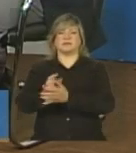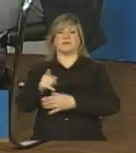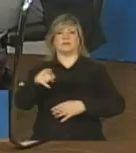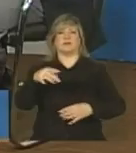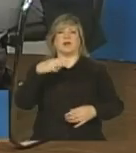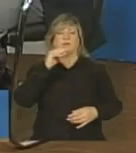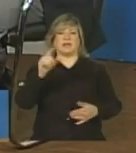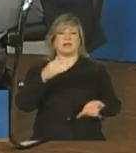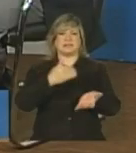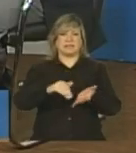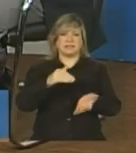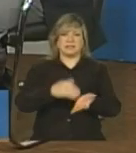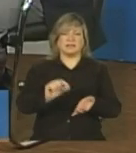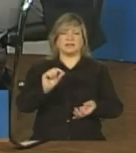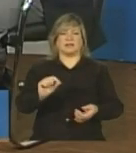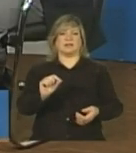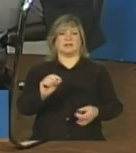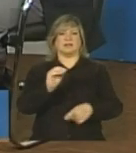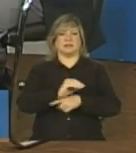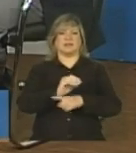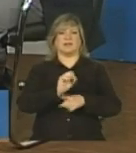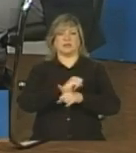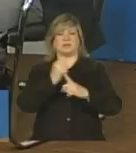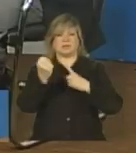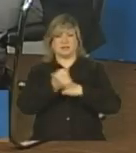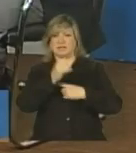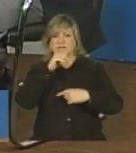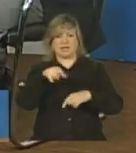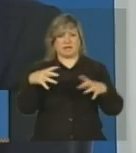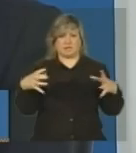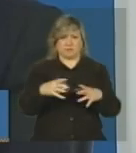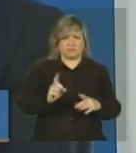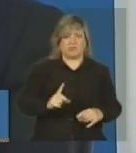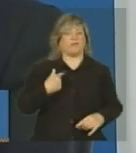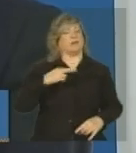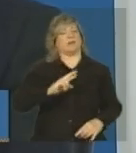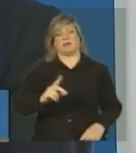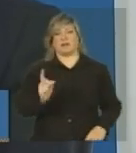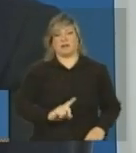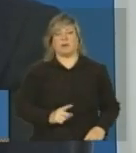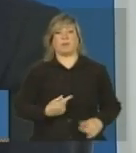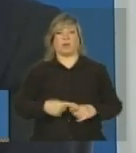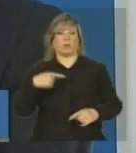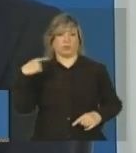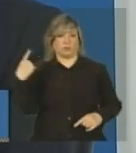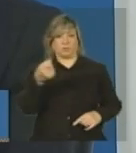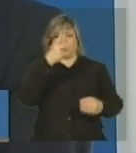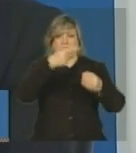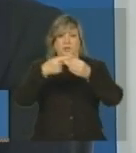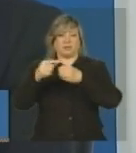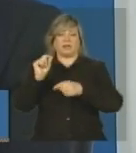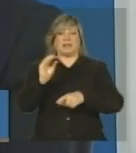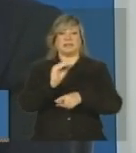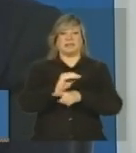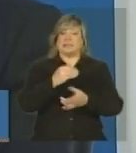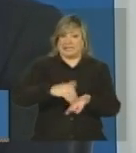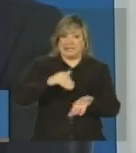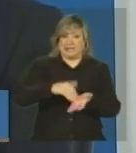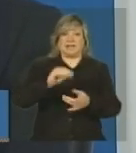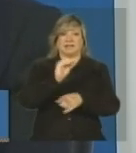a Secretaria de Assistência Social do município, por exemplo? Não. Na maioria dos municípios, a Secretaria de Assistência Social é